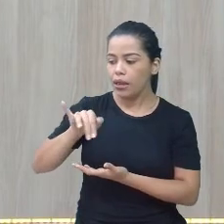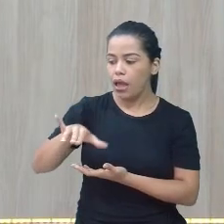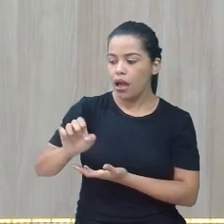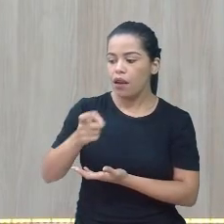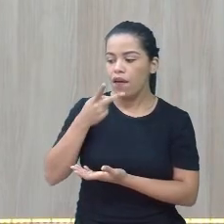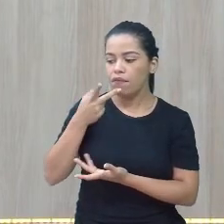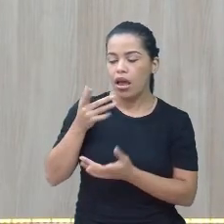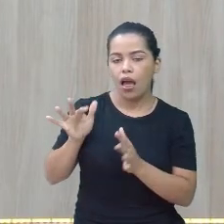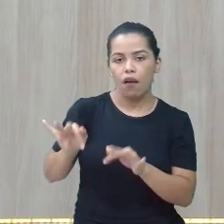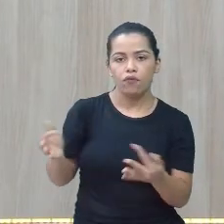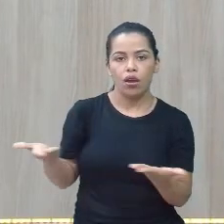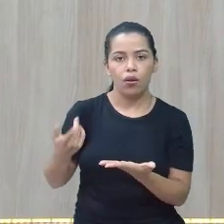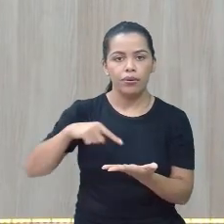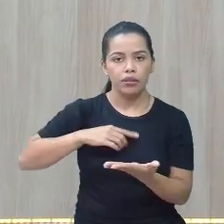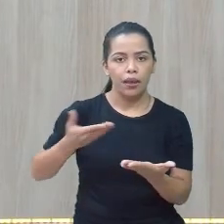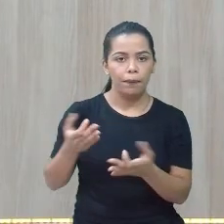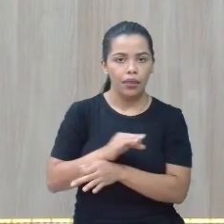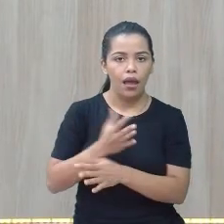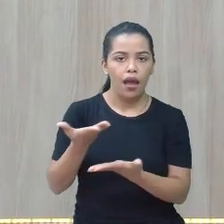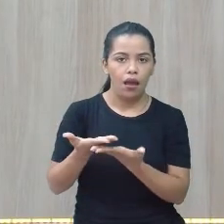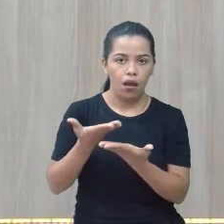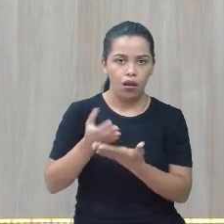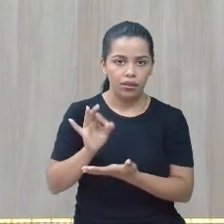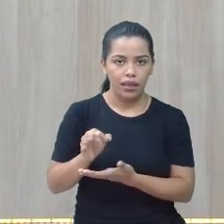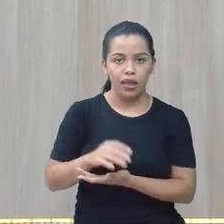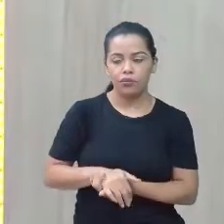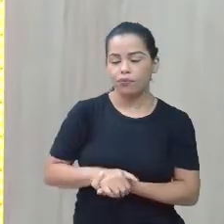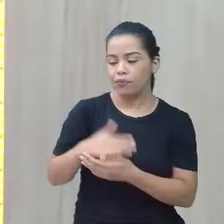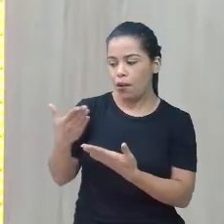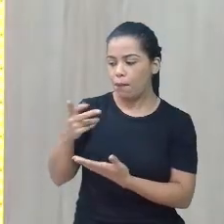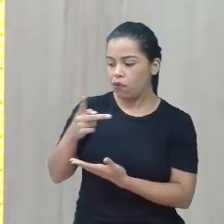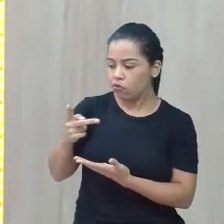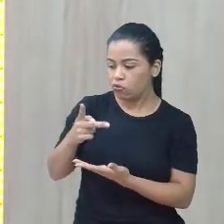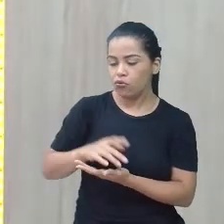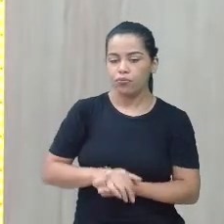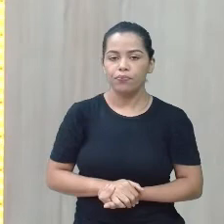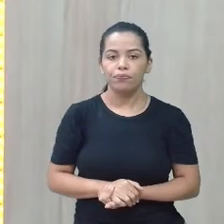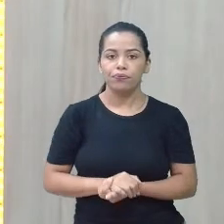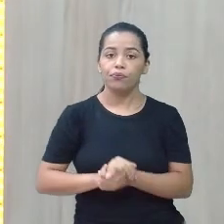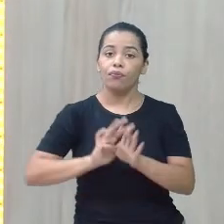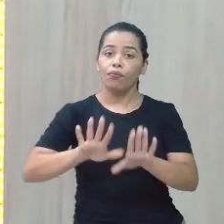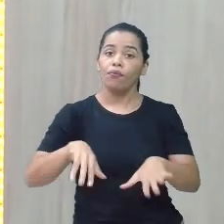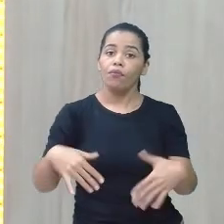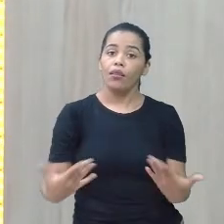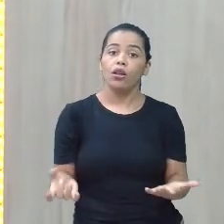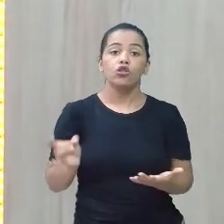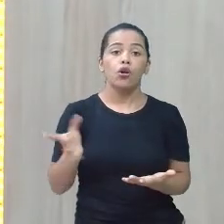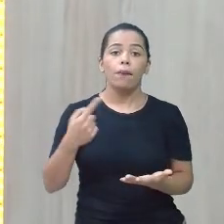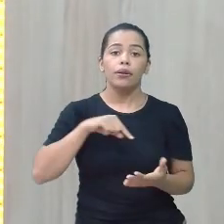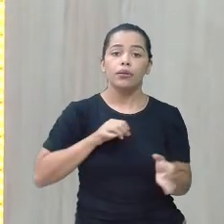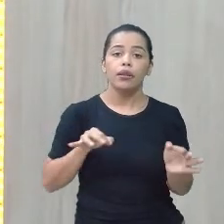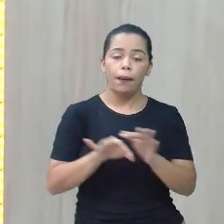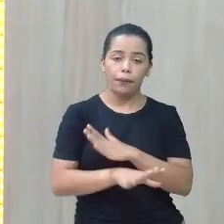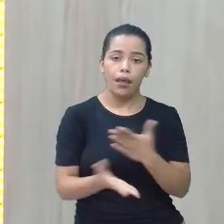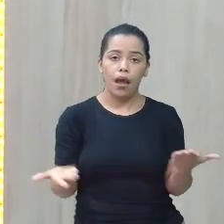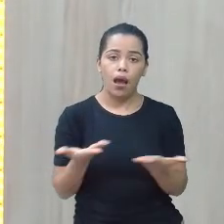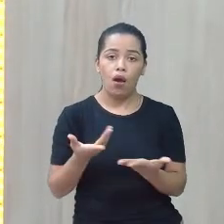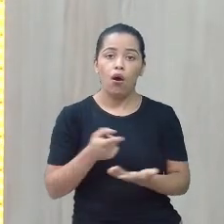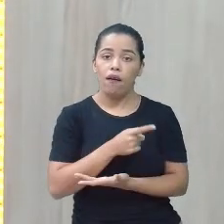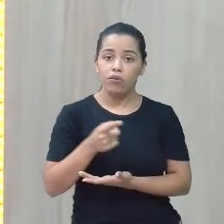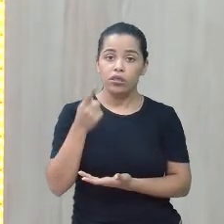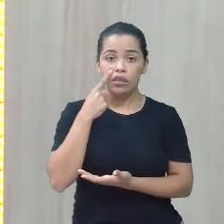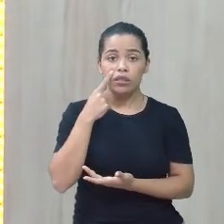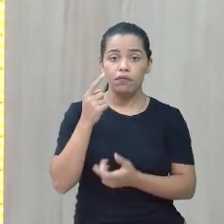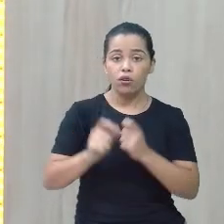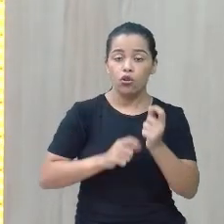gente encerrar a aula de hoje, tá certo? Vai lá, Briane. Bom, gente, só para encerrar por aqui, vocês viram como o Tiago